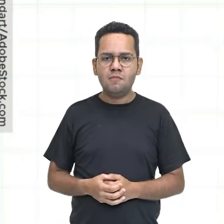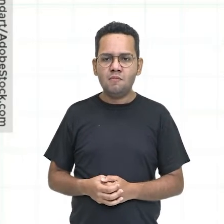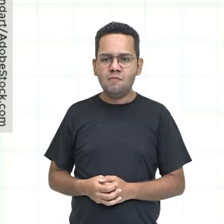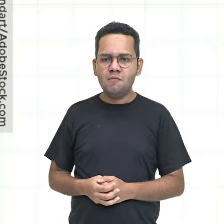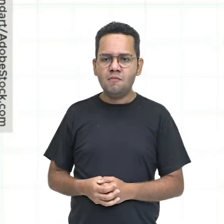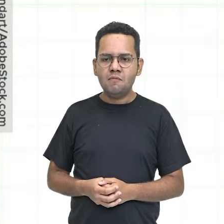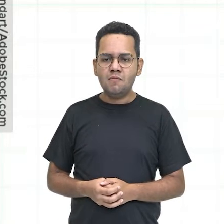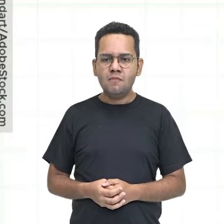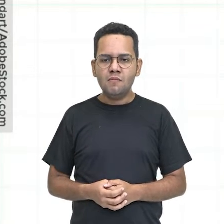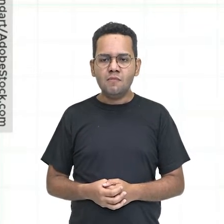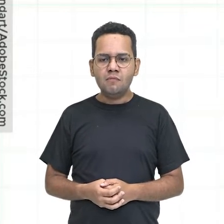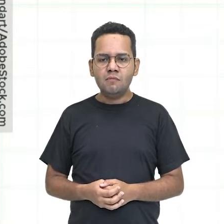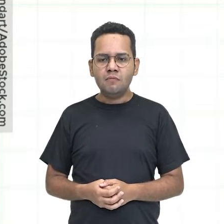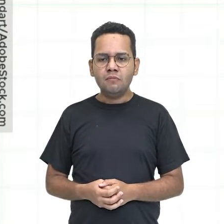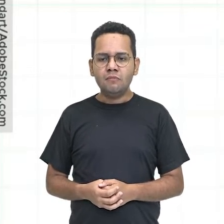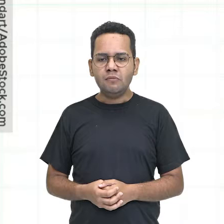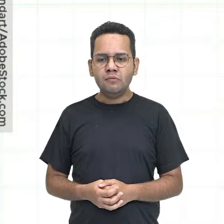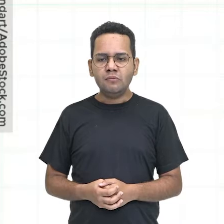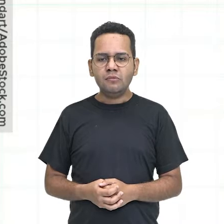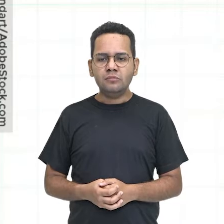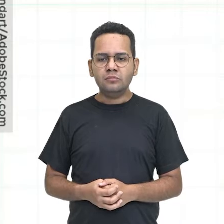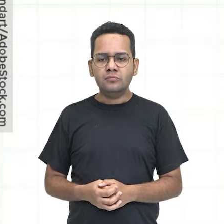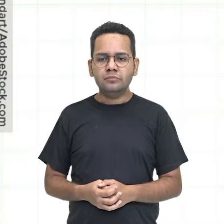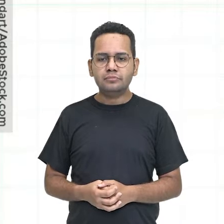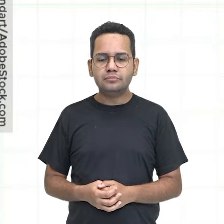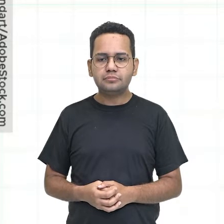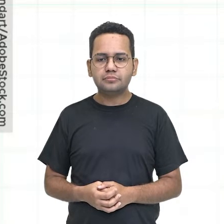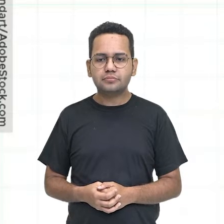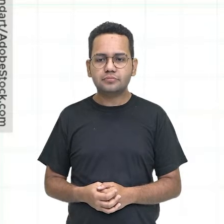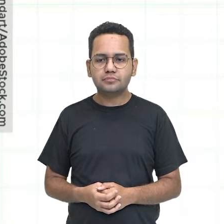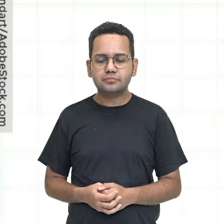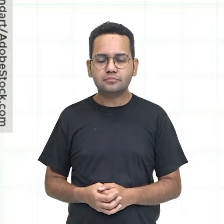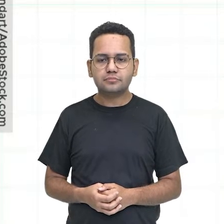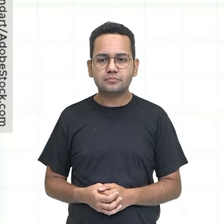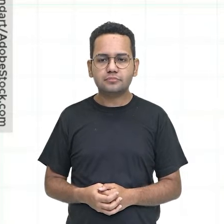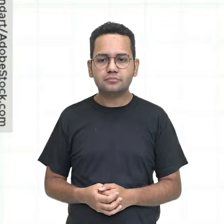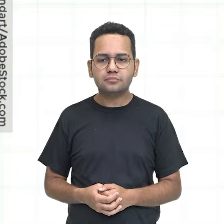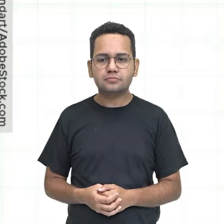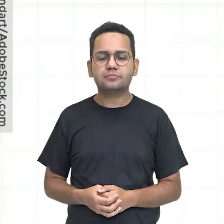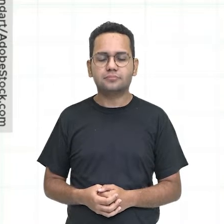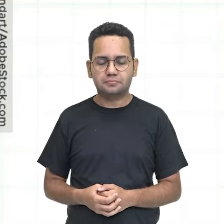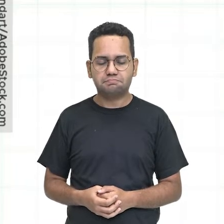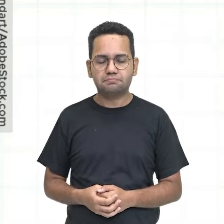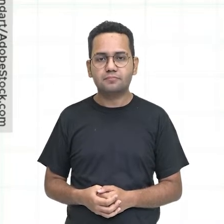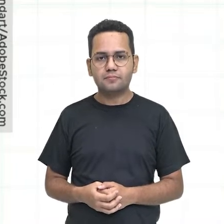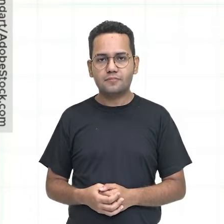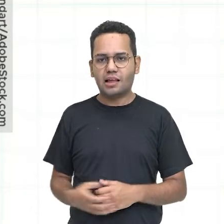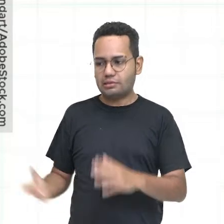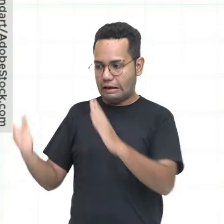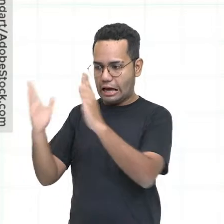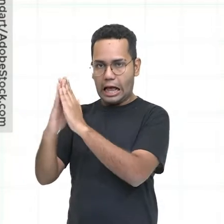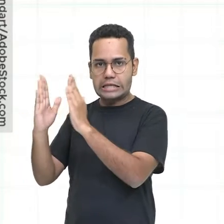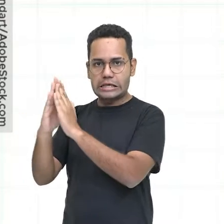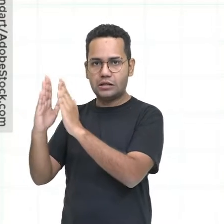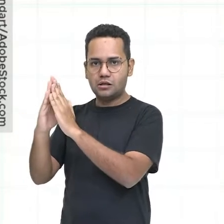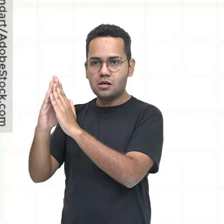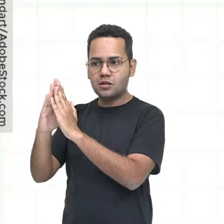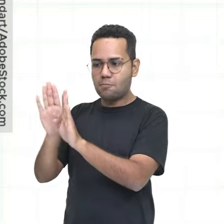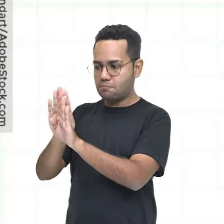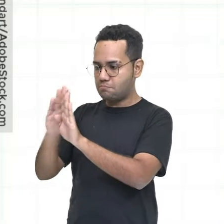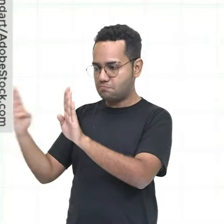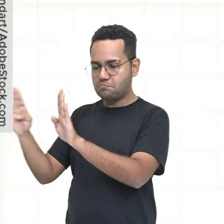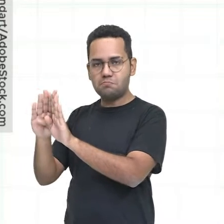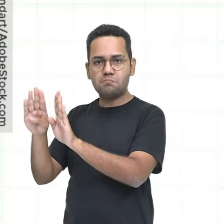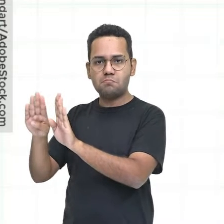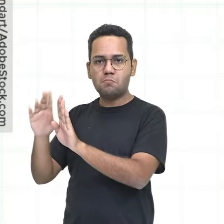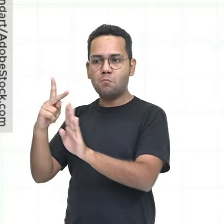house. Ela não deveria esquecer de trancar a porta quando você deixar a casa. She must not forget. Ela não deve, ela